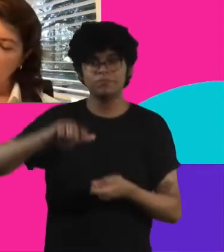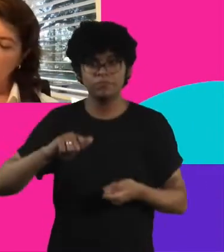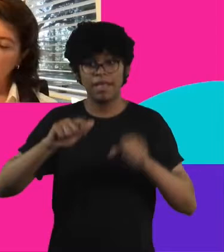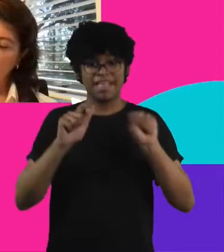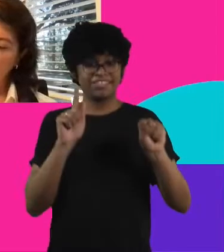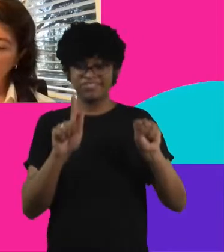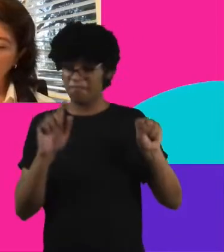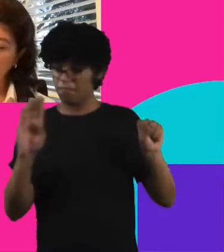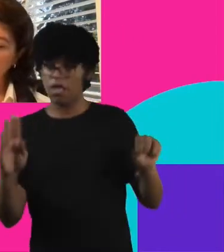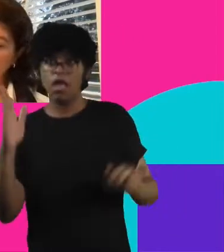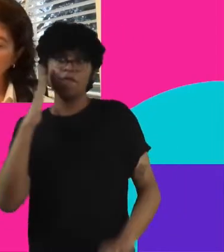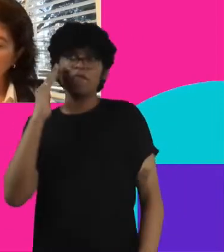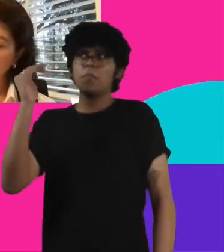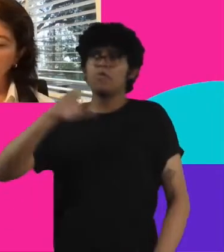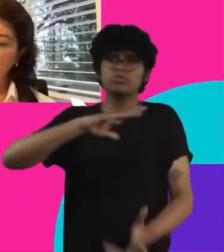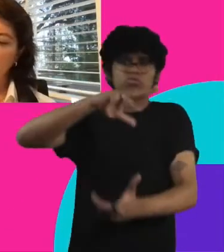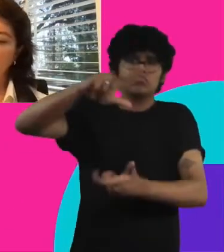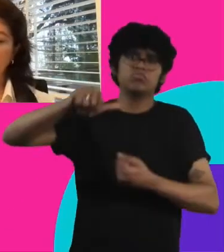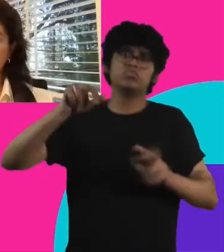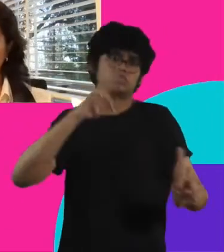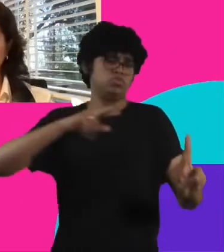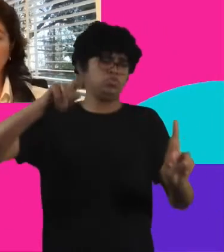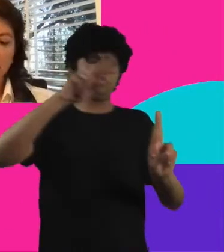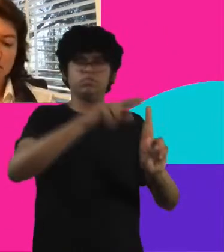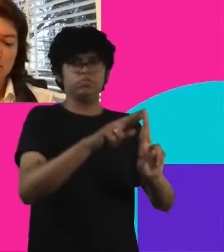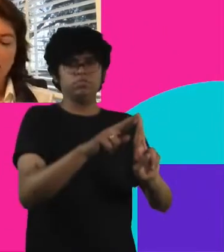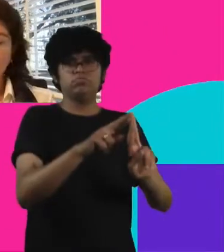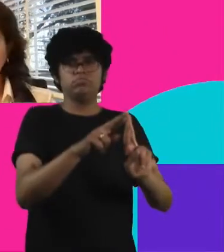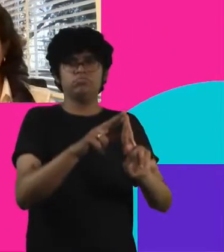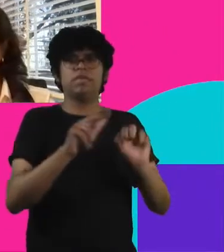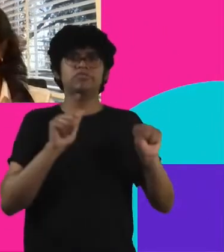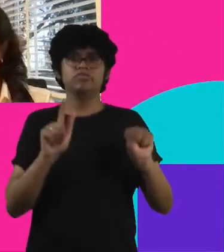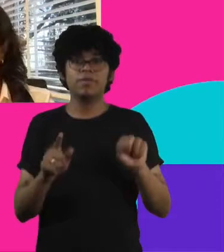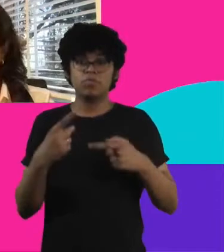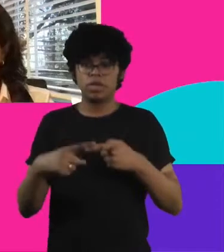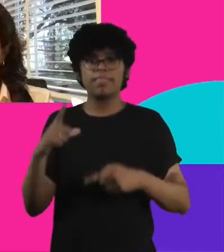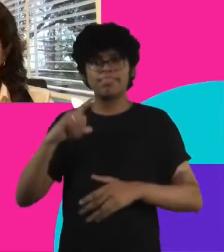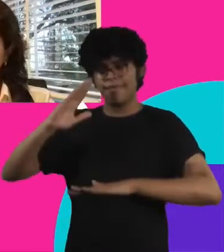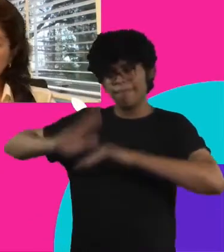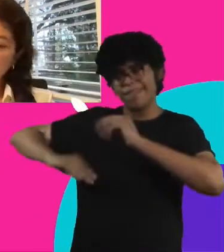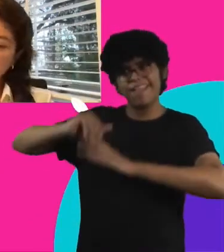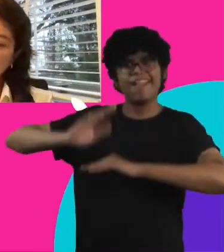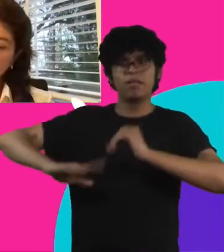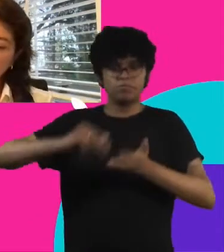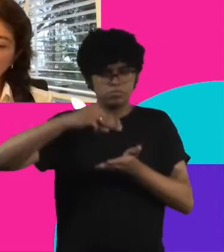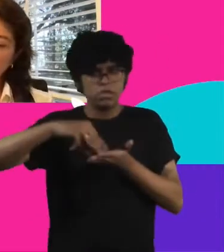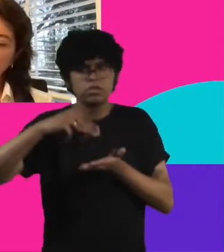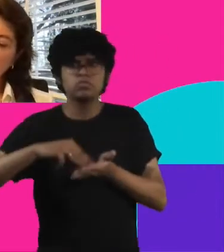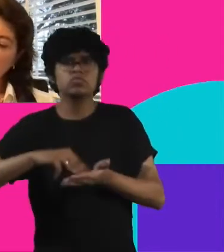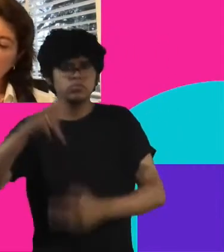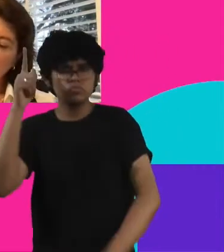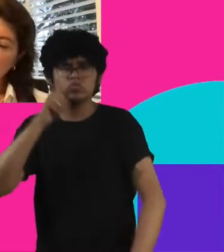é referência mundial no sistema do Plus Social Good, porque nós temos programas, temos metodologia, alcançamos